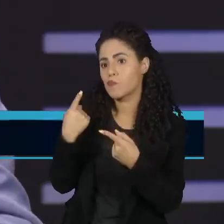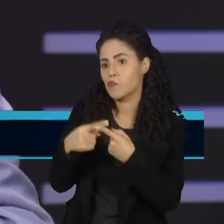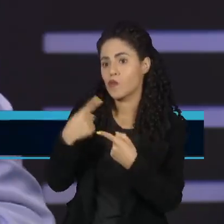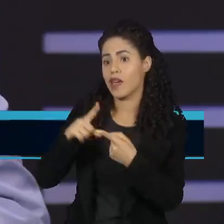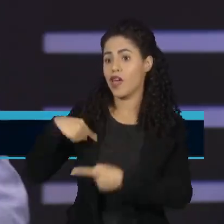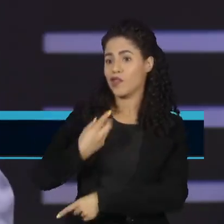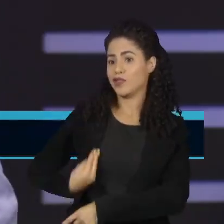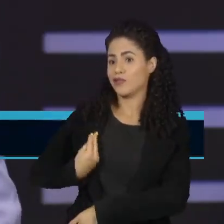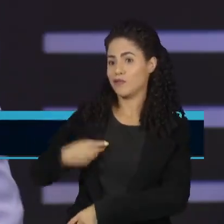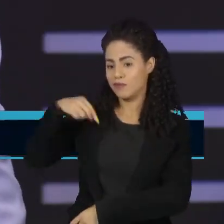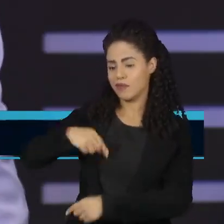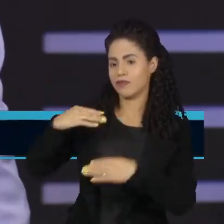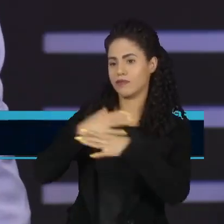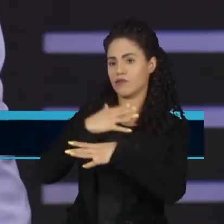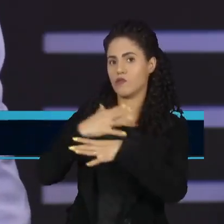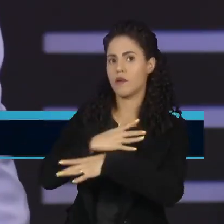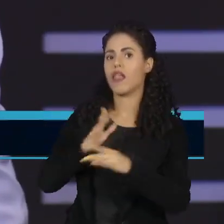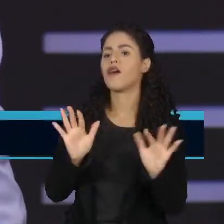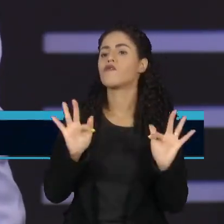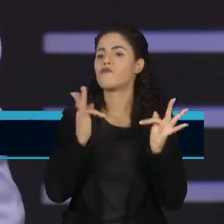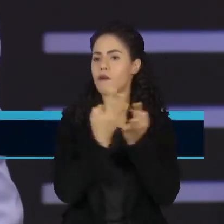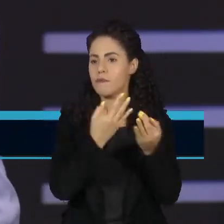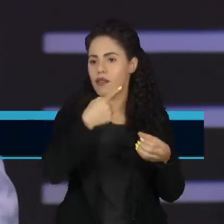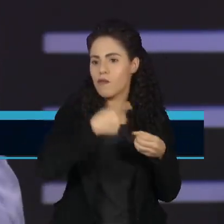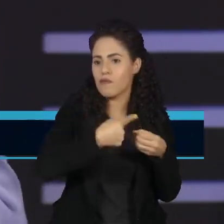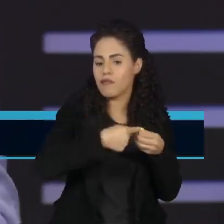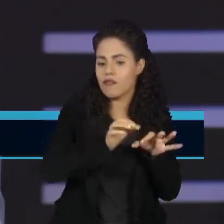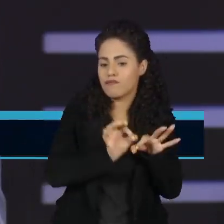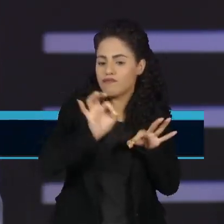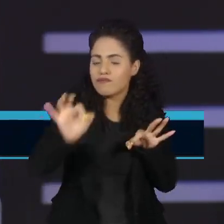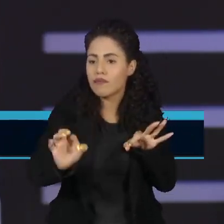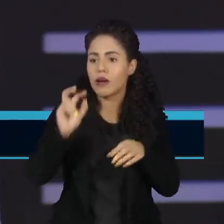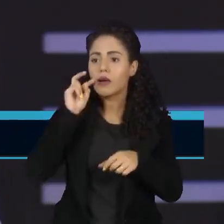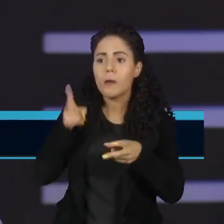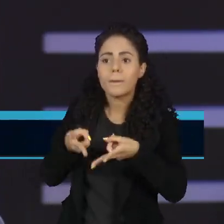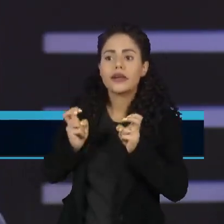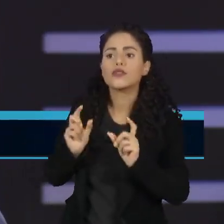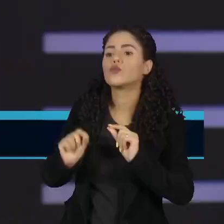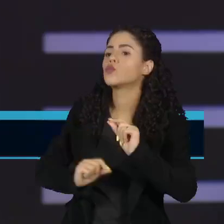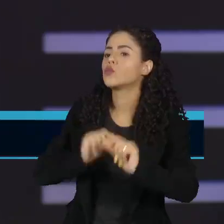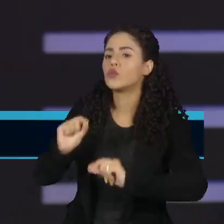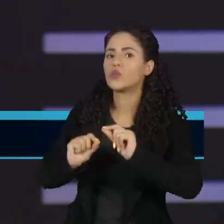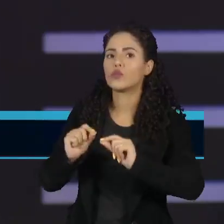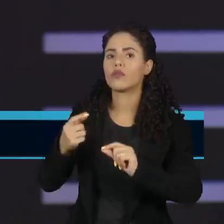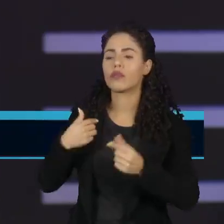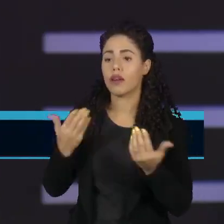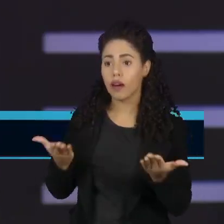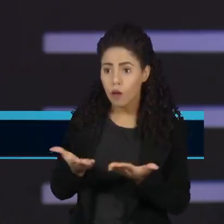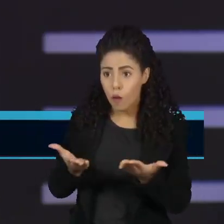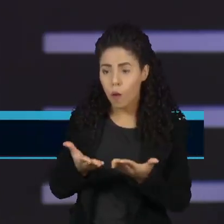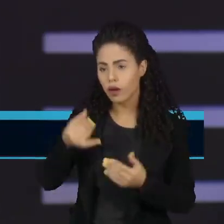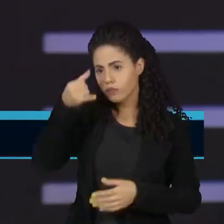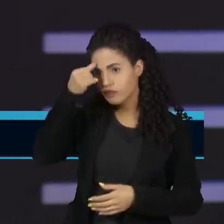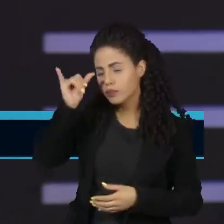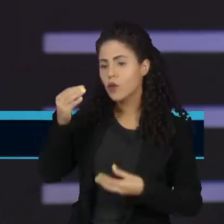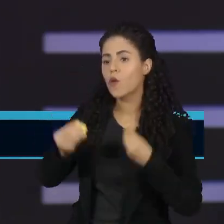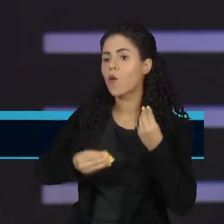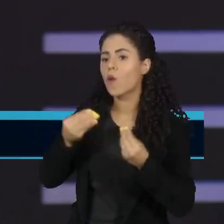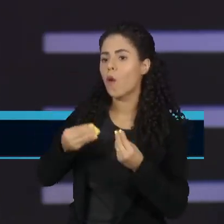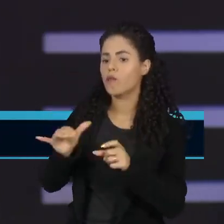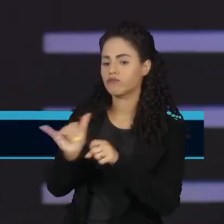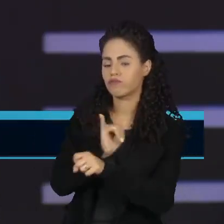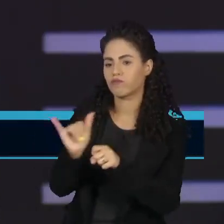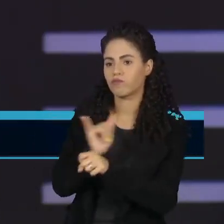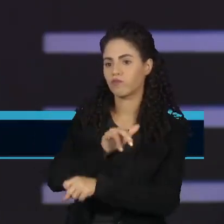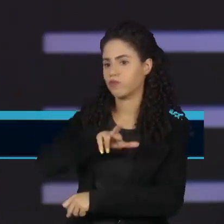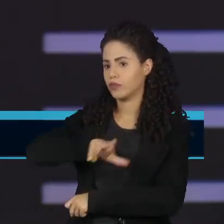nós vivemos aqui, eu tenho família no interior de São Paulo. O que eu percebo é que a prevenção, ela não é